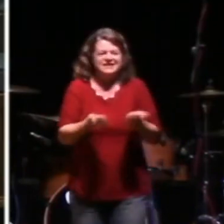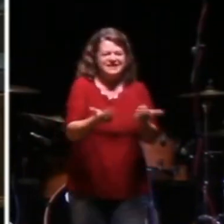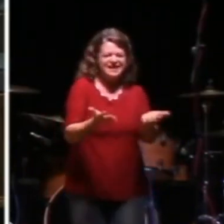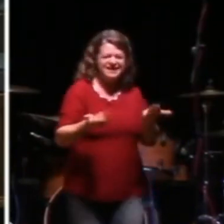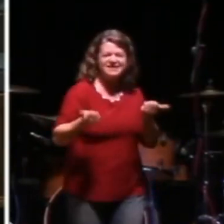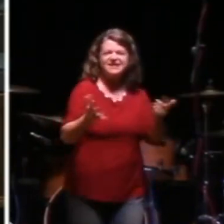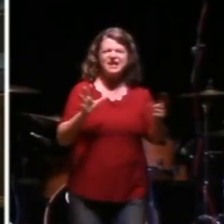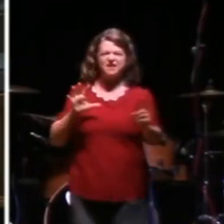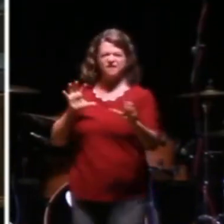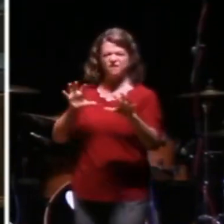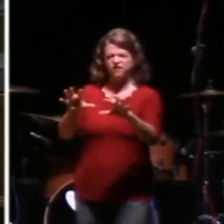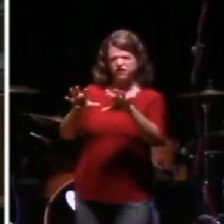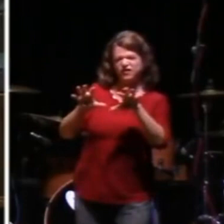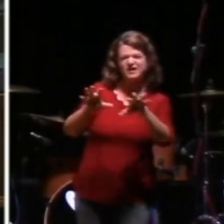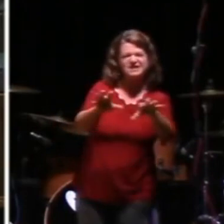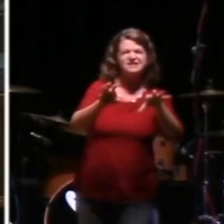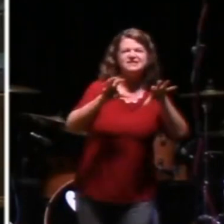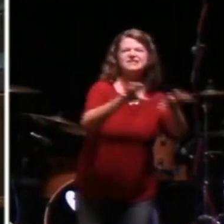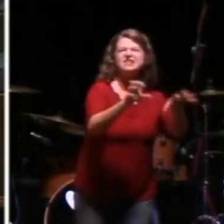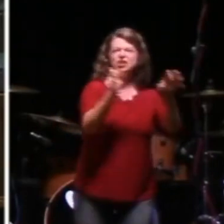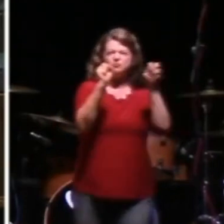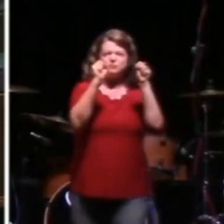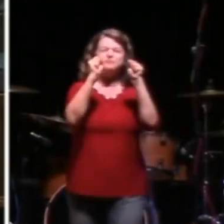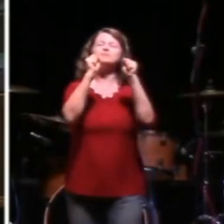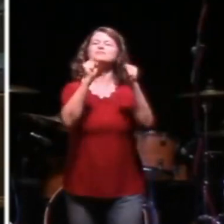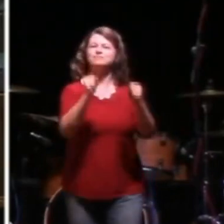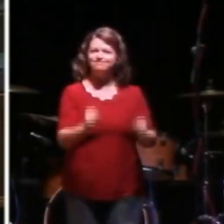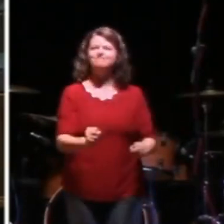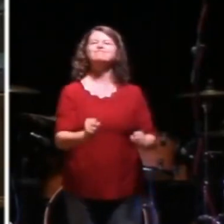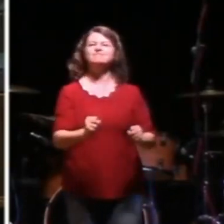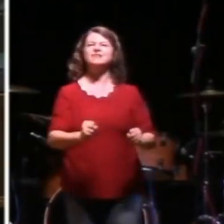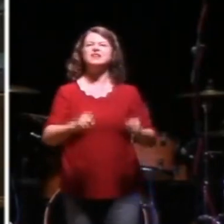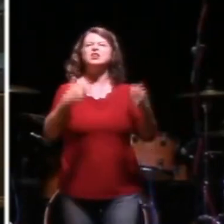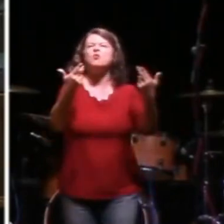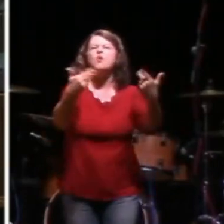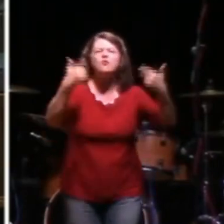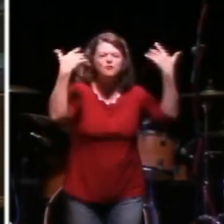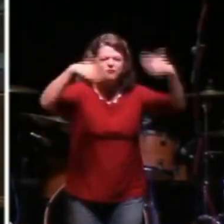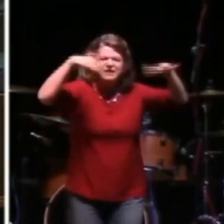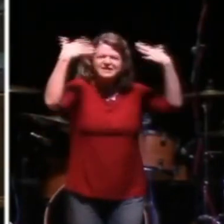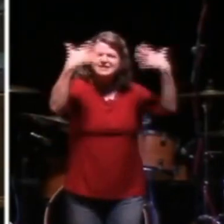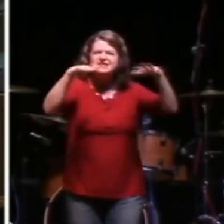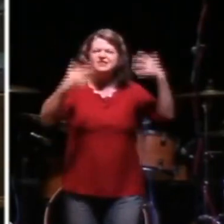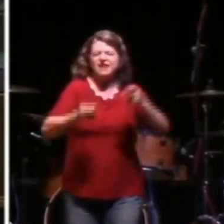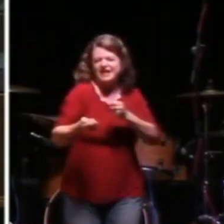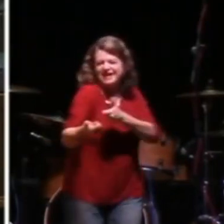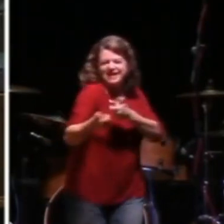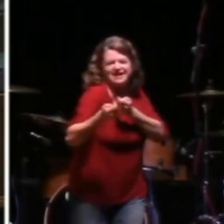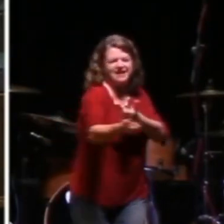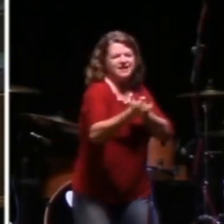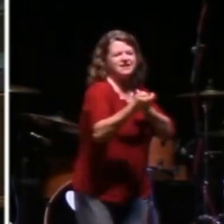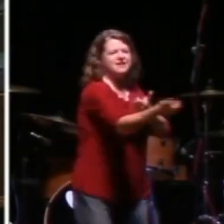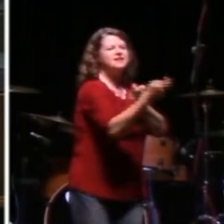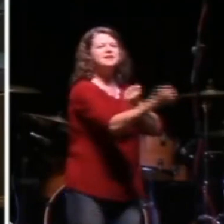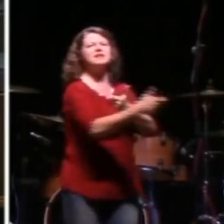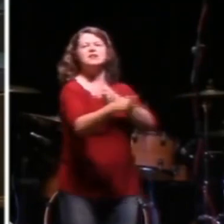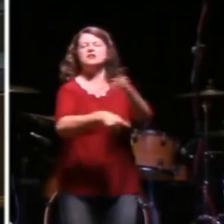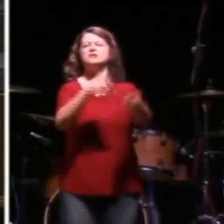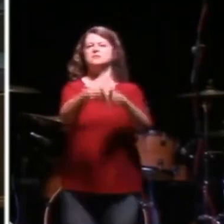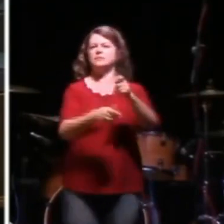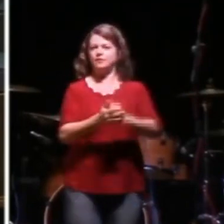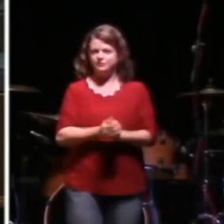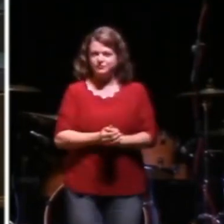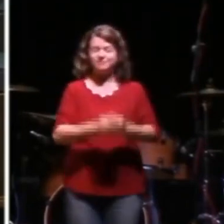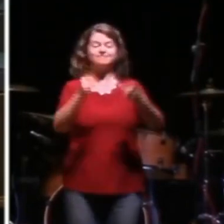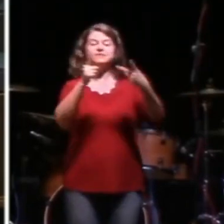uma com seu poder de feitiçaria ele vai enganar os povos o segundo